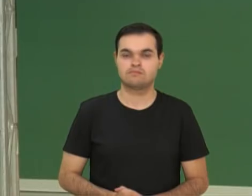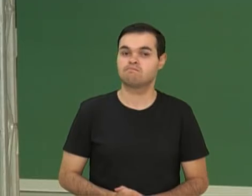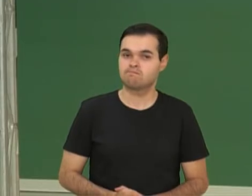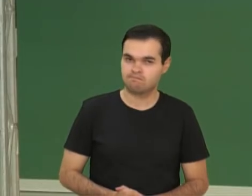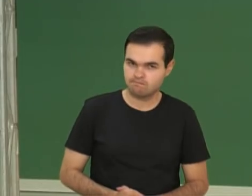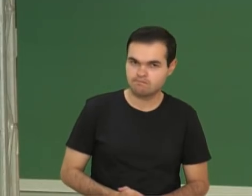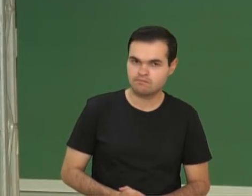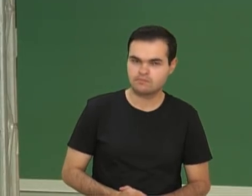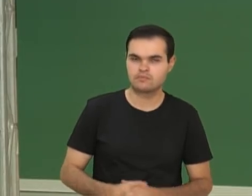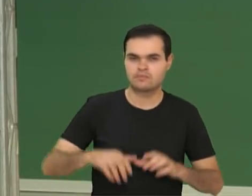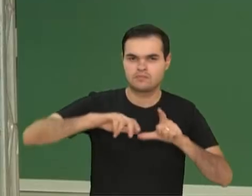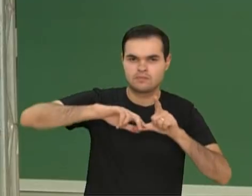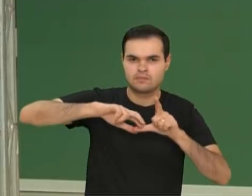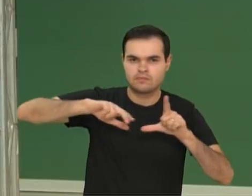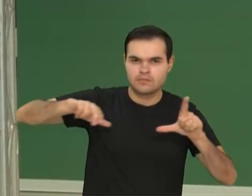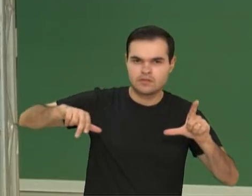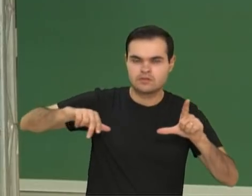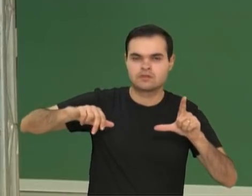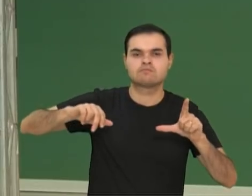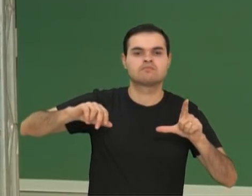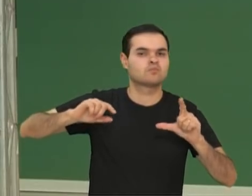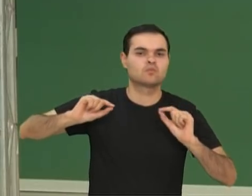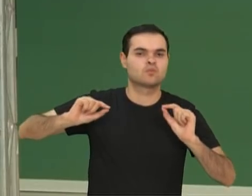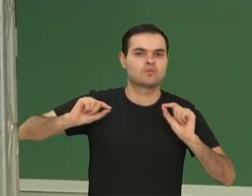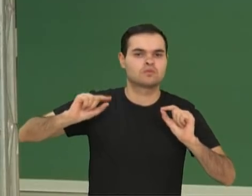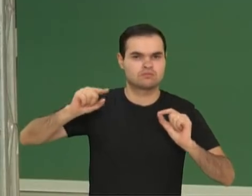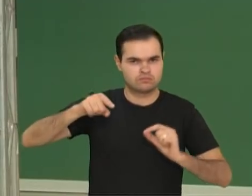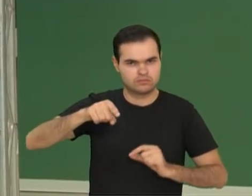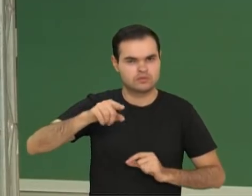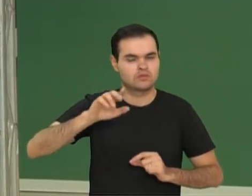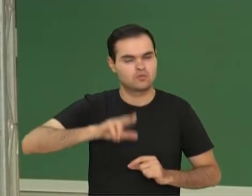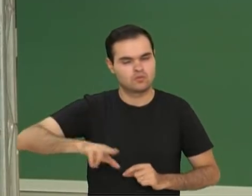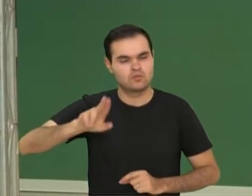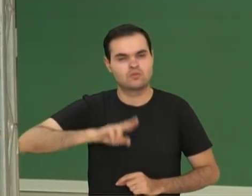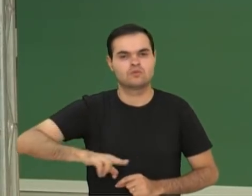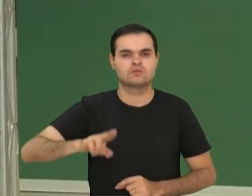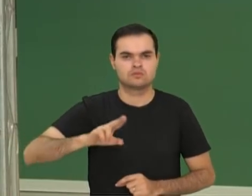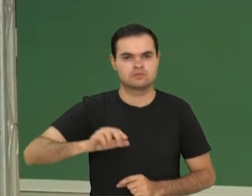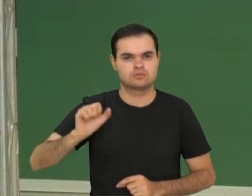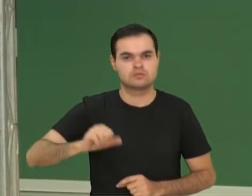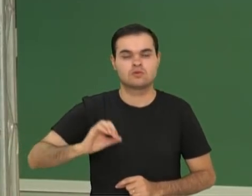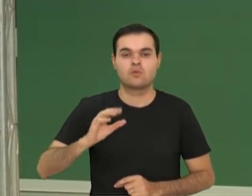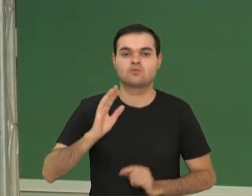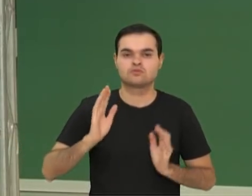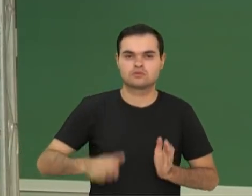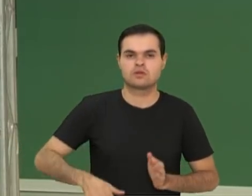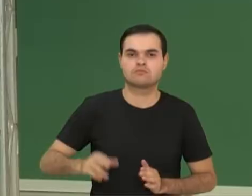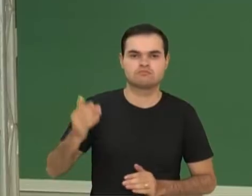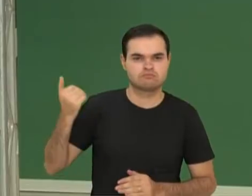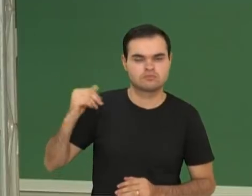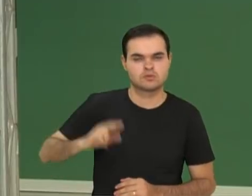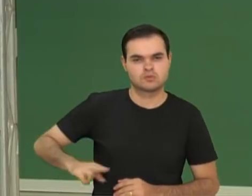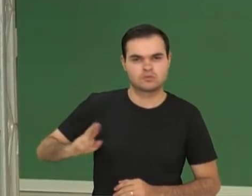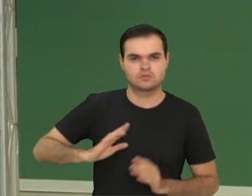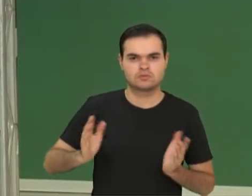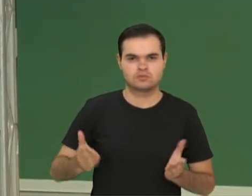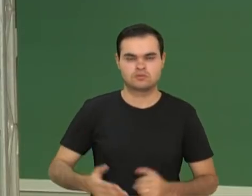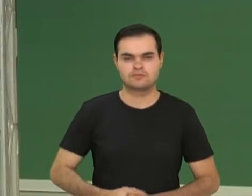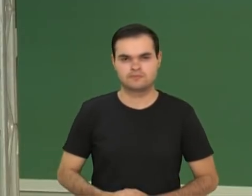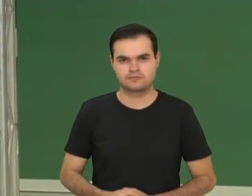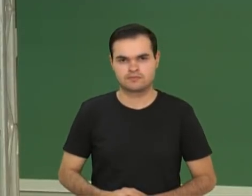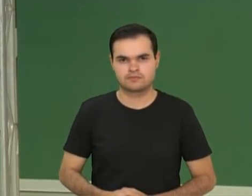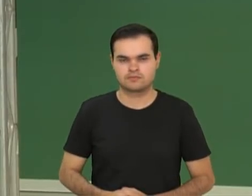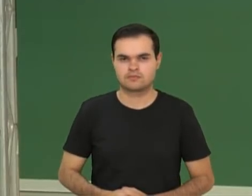Então, mídia social, com certeza alguma você deve usar ou já usou alguma mídia social.